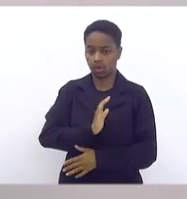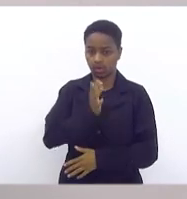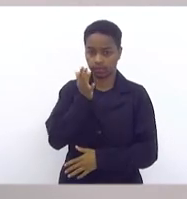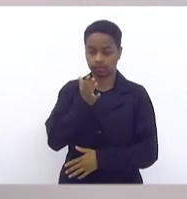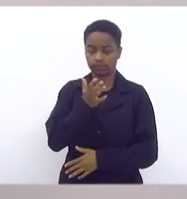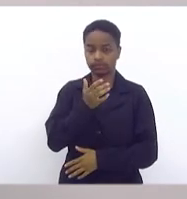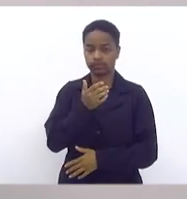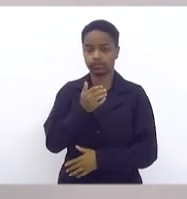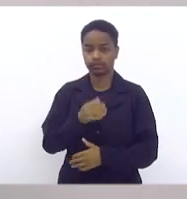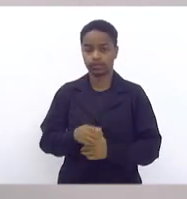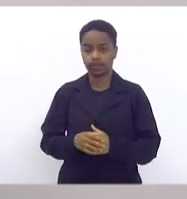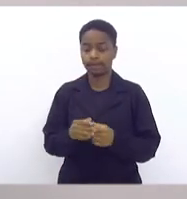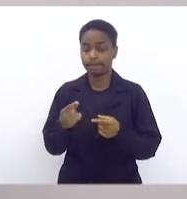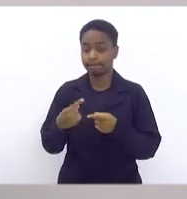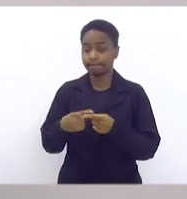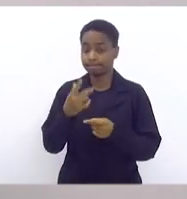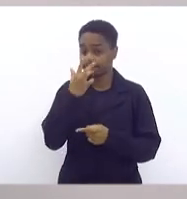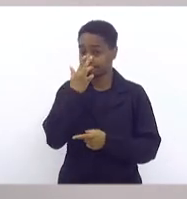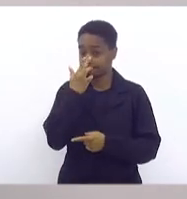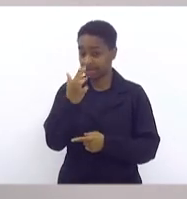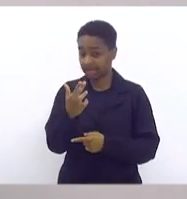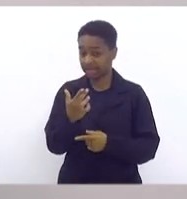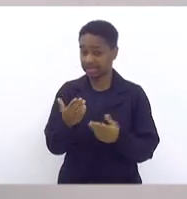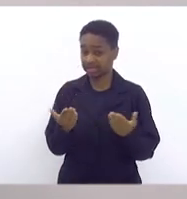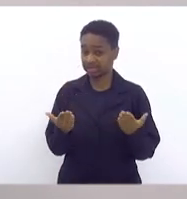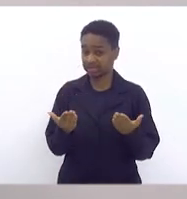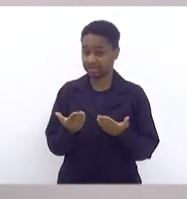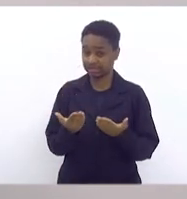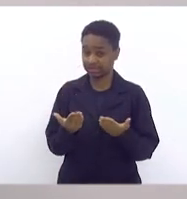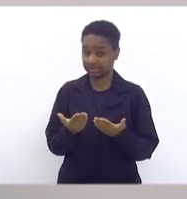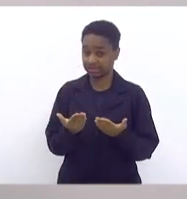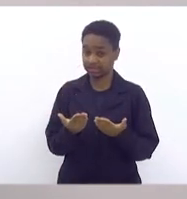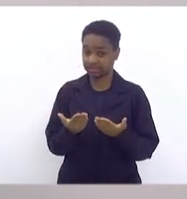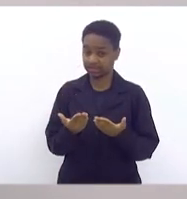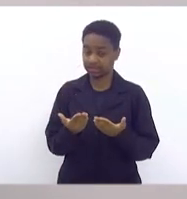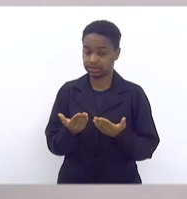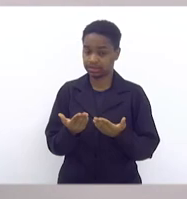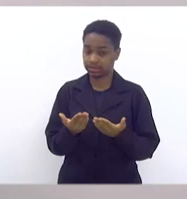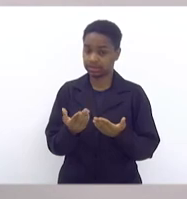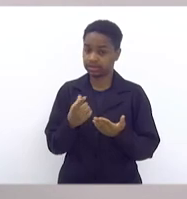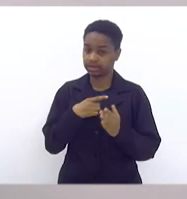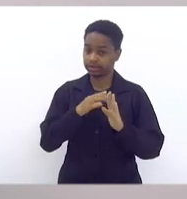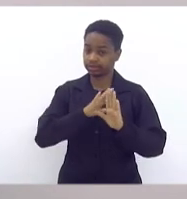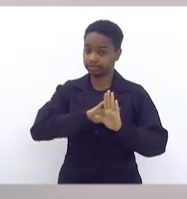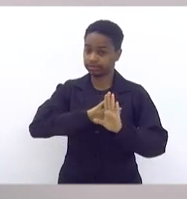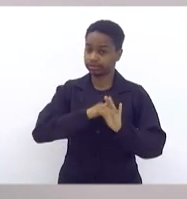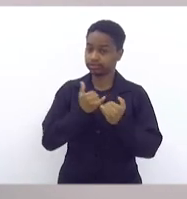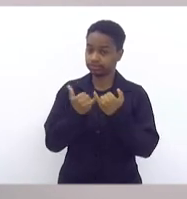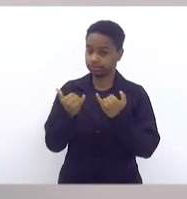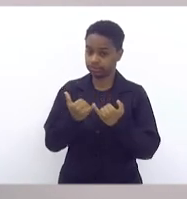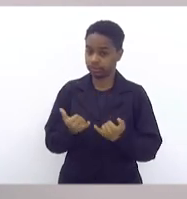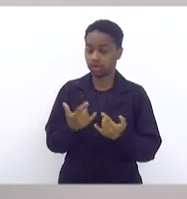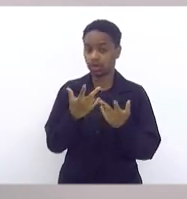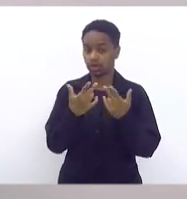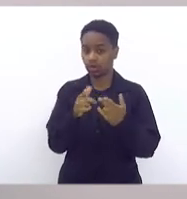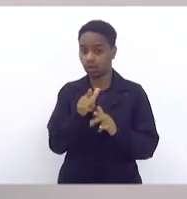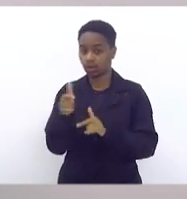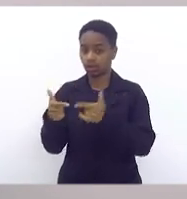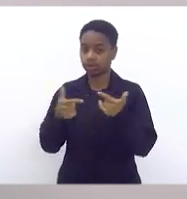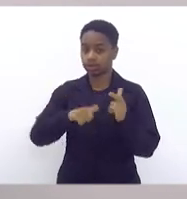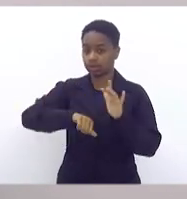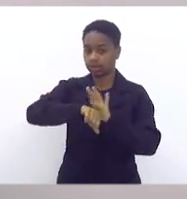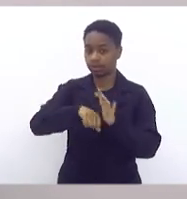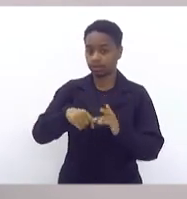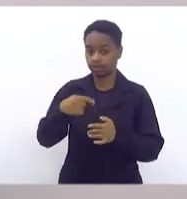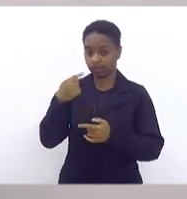que nos parece a princípio que guarda muitas semelhanças com crimes políticos que vem acontecendo não